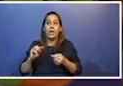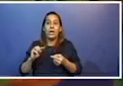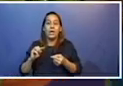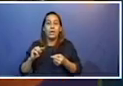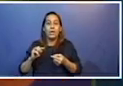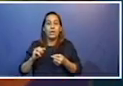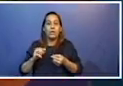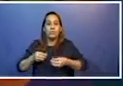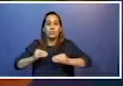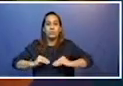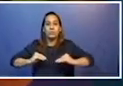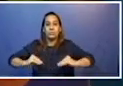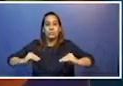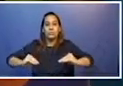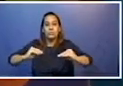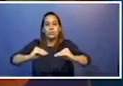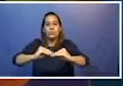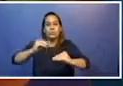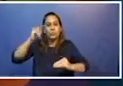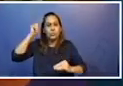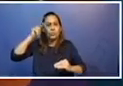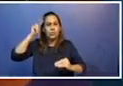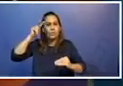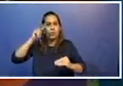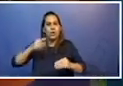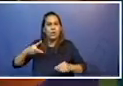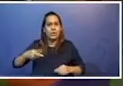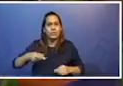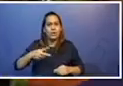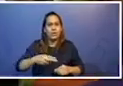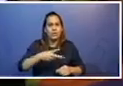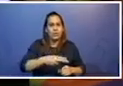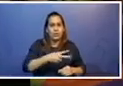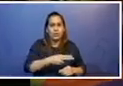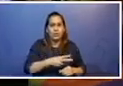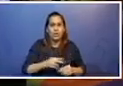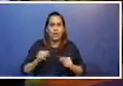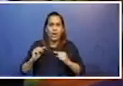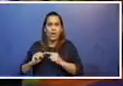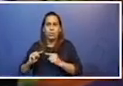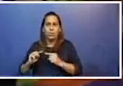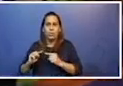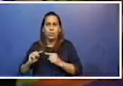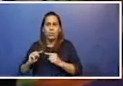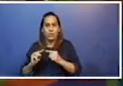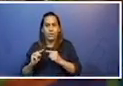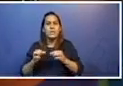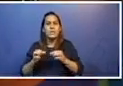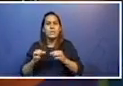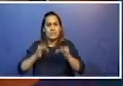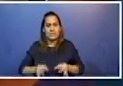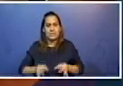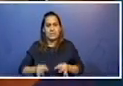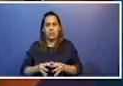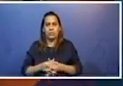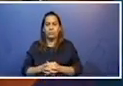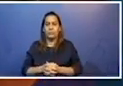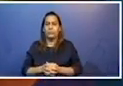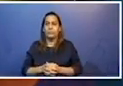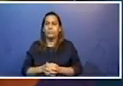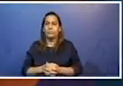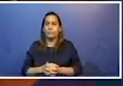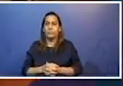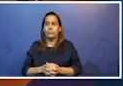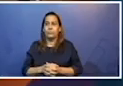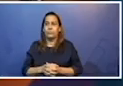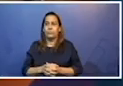jogo da memória. Vai recortar aqui as fichinhas, tanto aqui das imagens, quanto as fichinhas aqui das informações